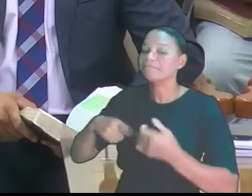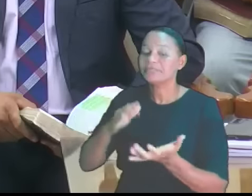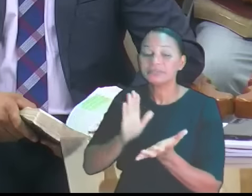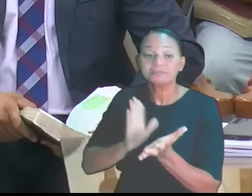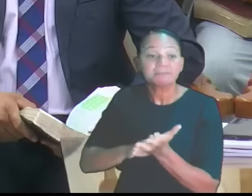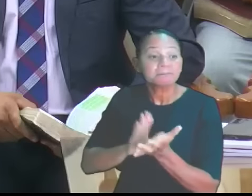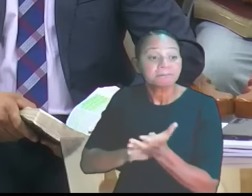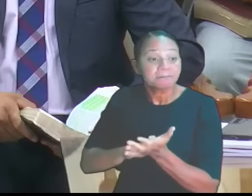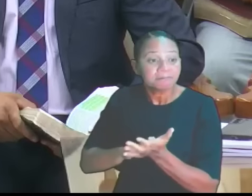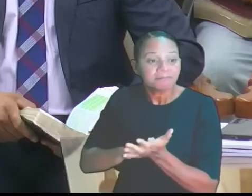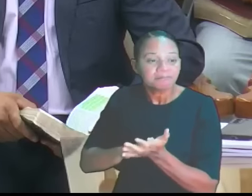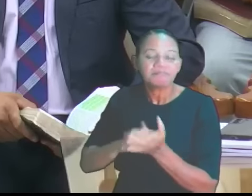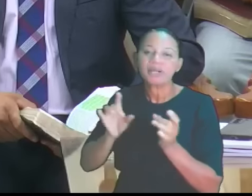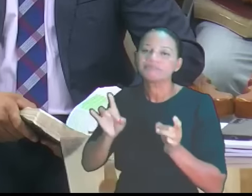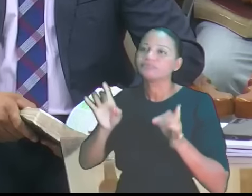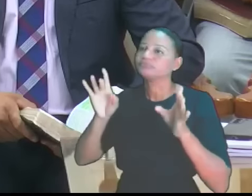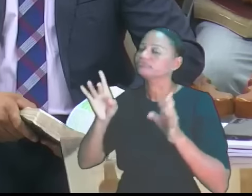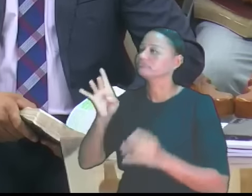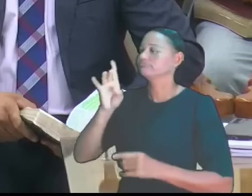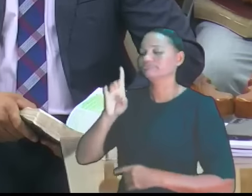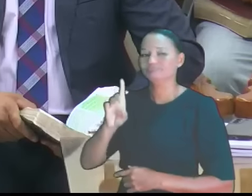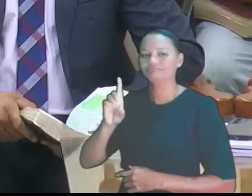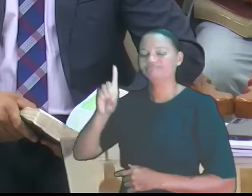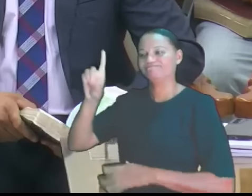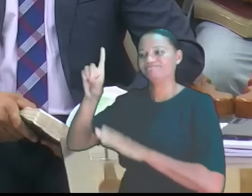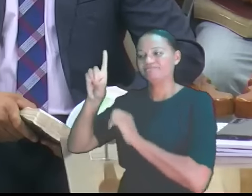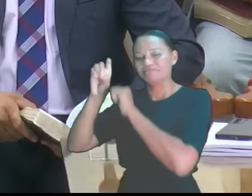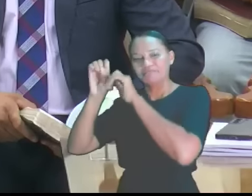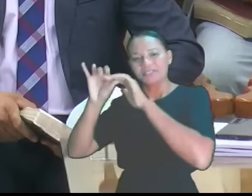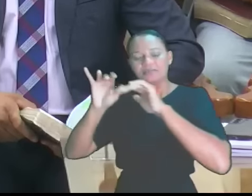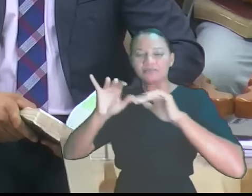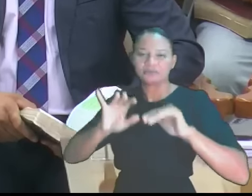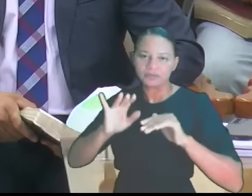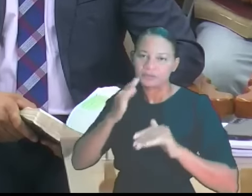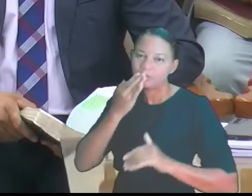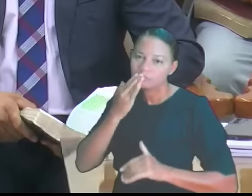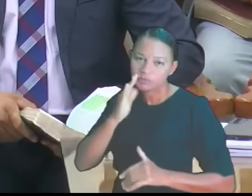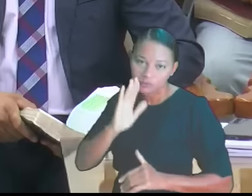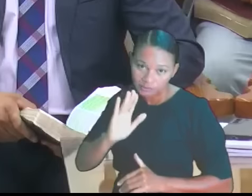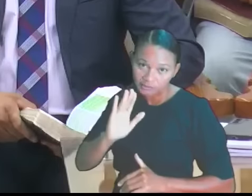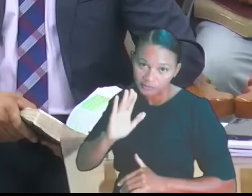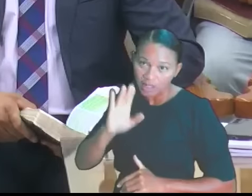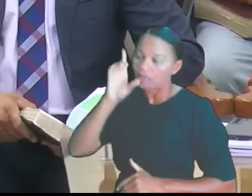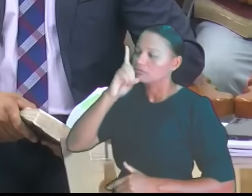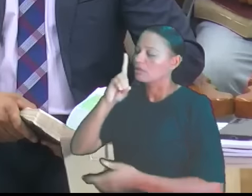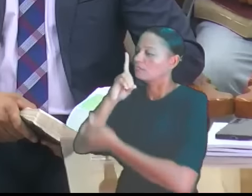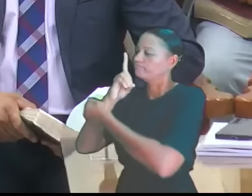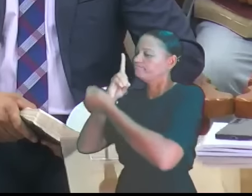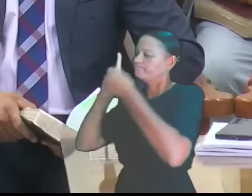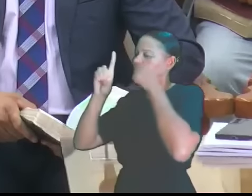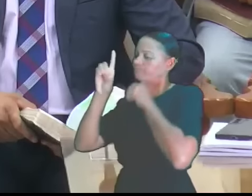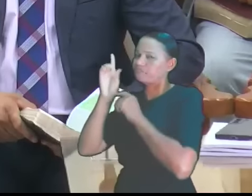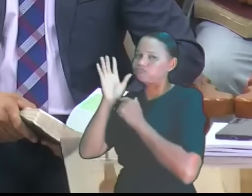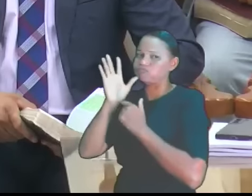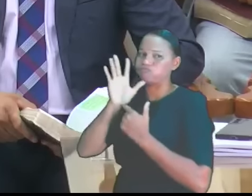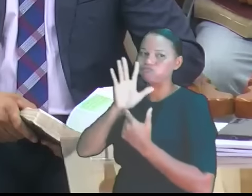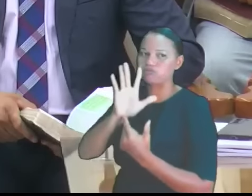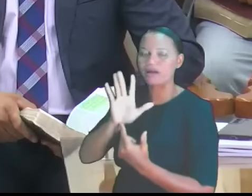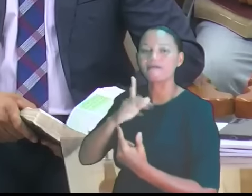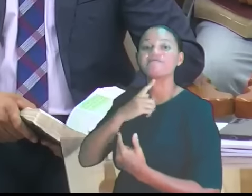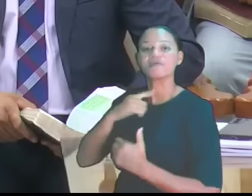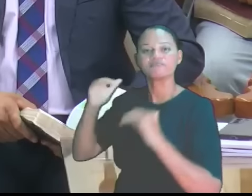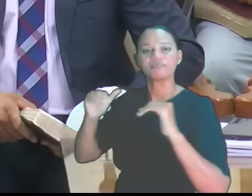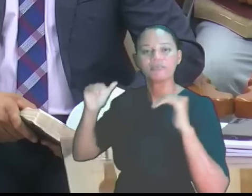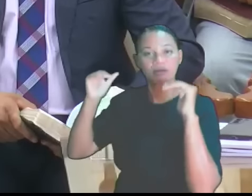ele cumpra certas promessas na nossa vida. Deus se revela através da sua vontade